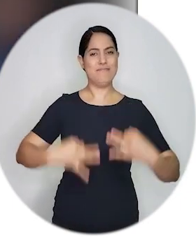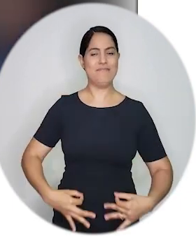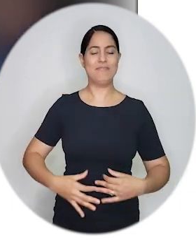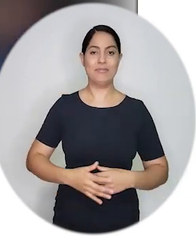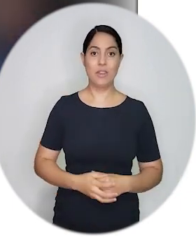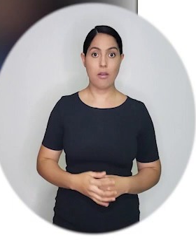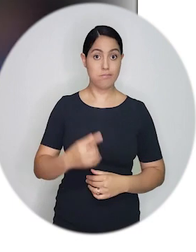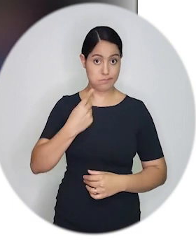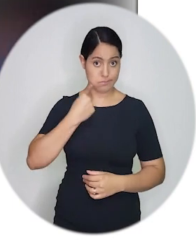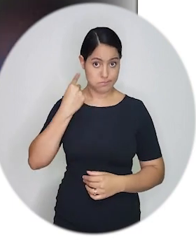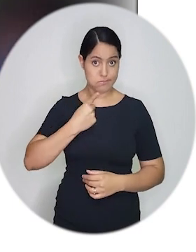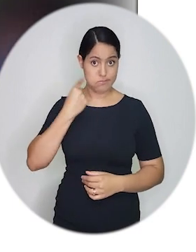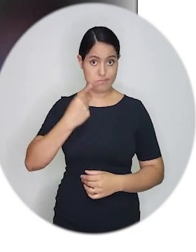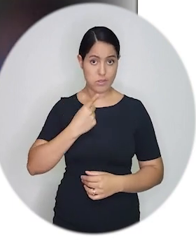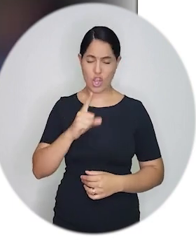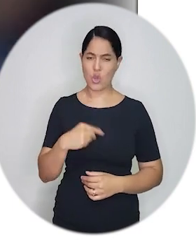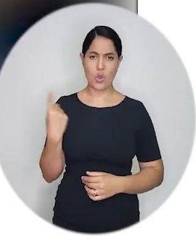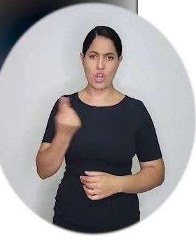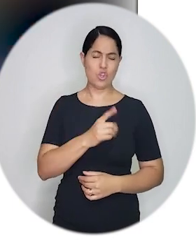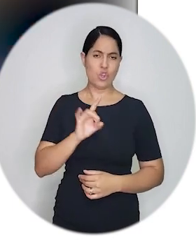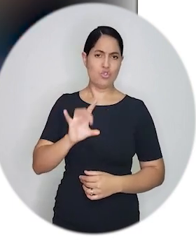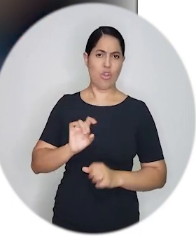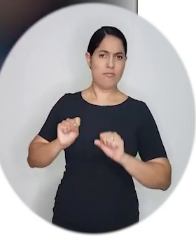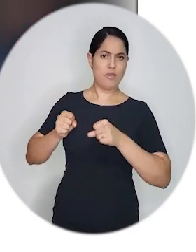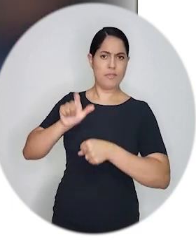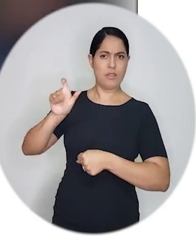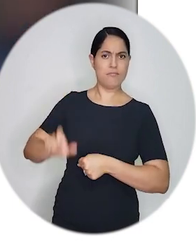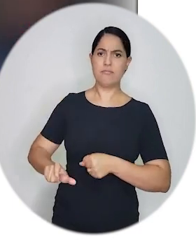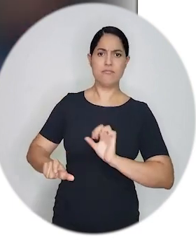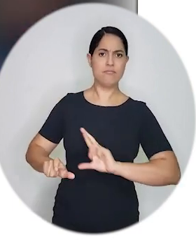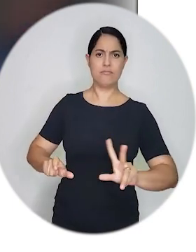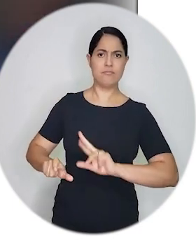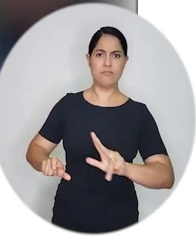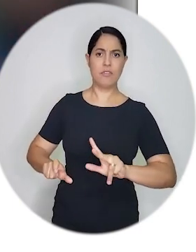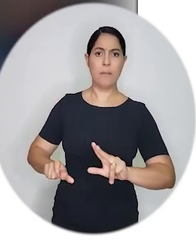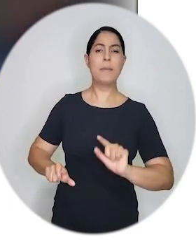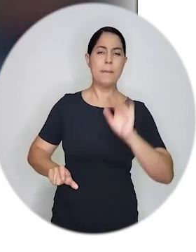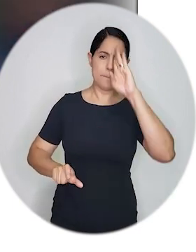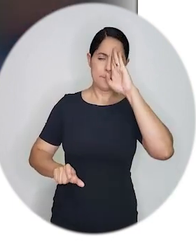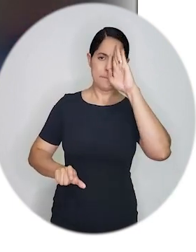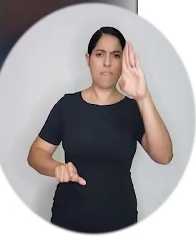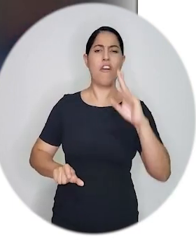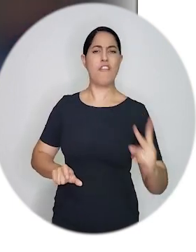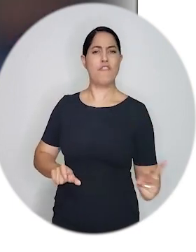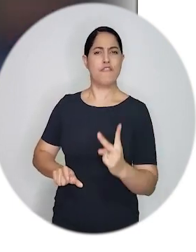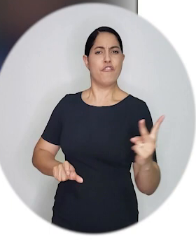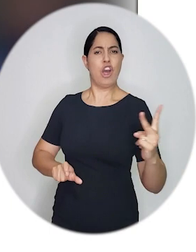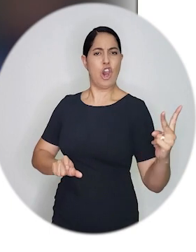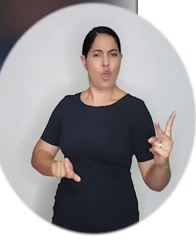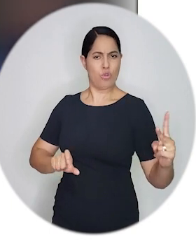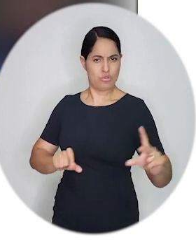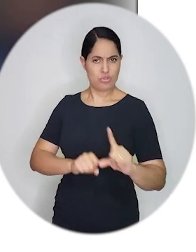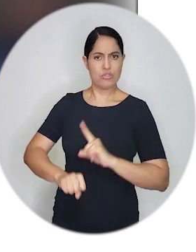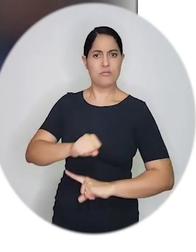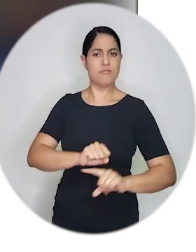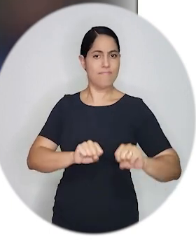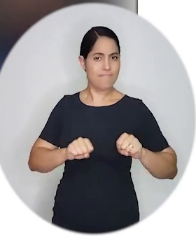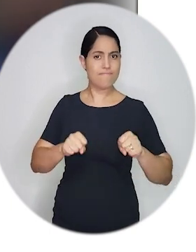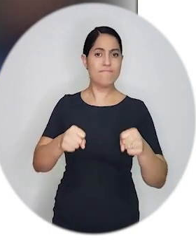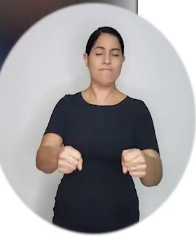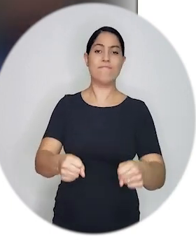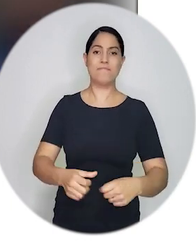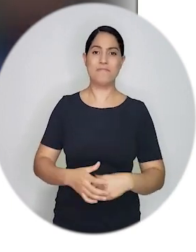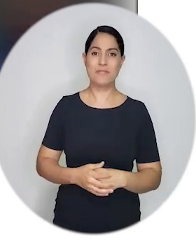dignidade. Advogar é defender não apenas indivíduos, mas também princípios e valores que sustentam